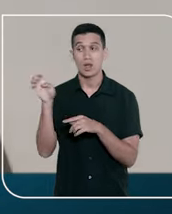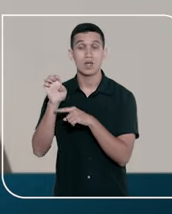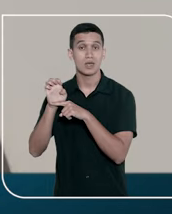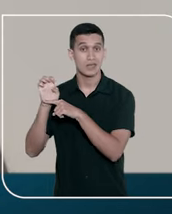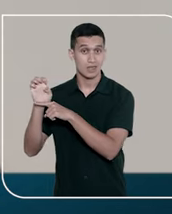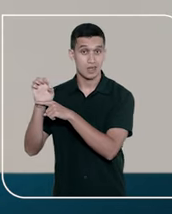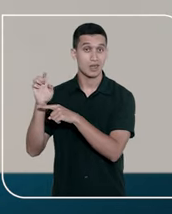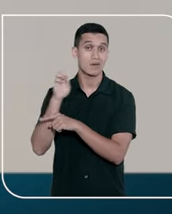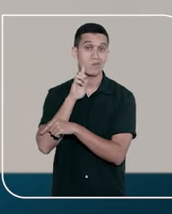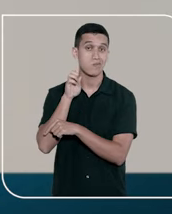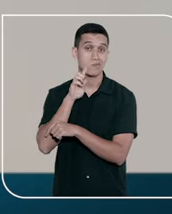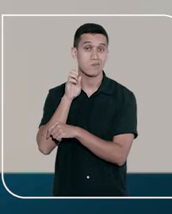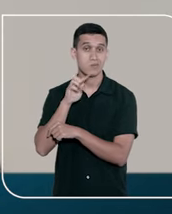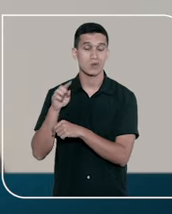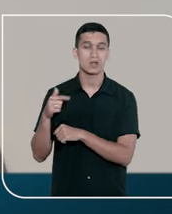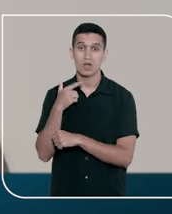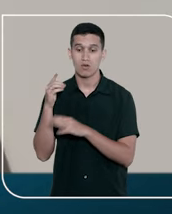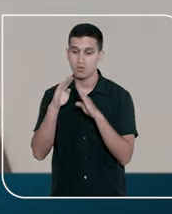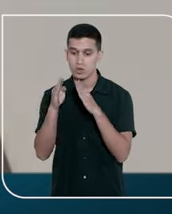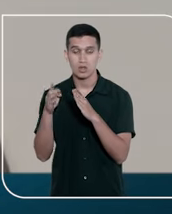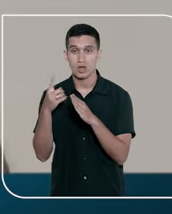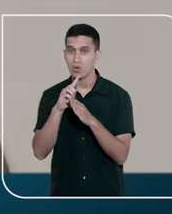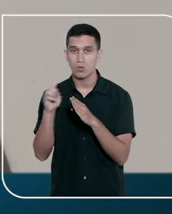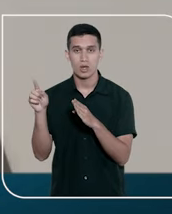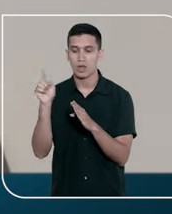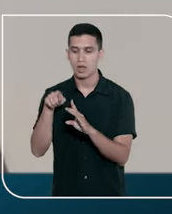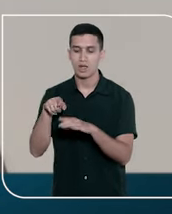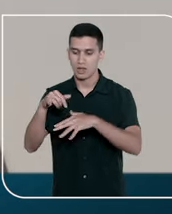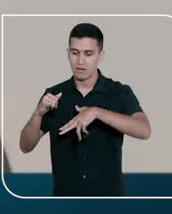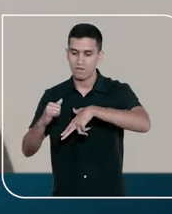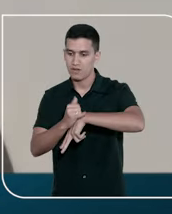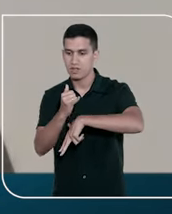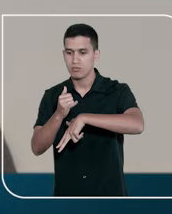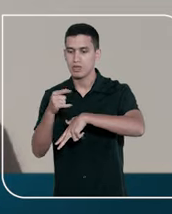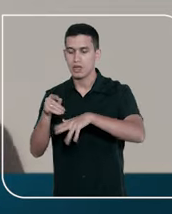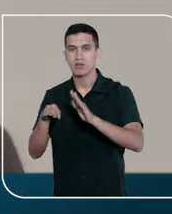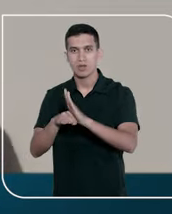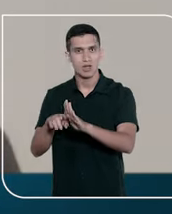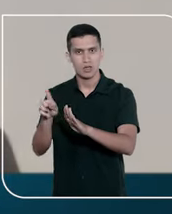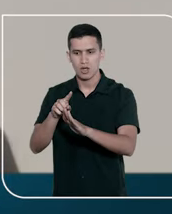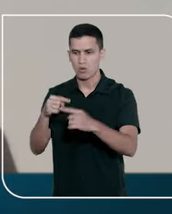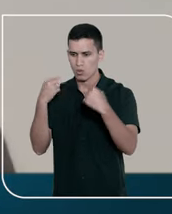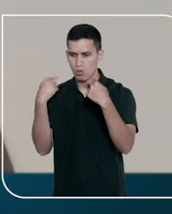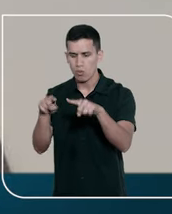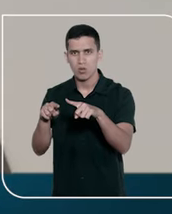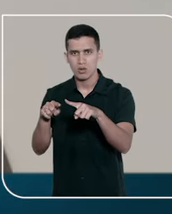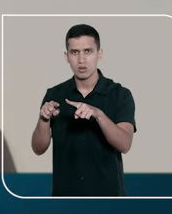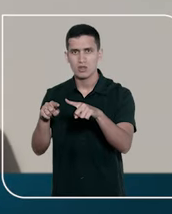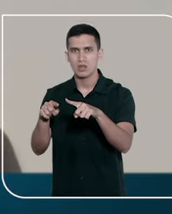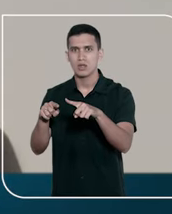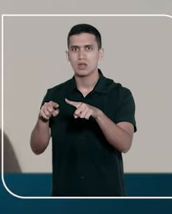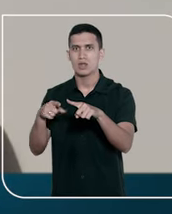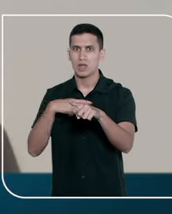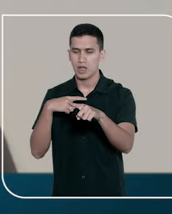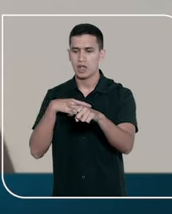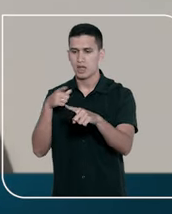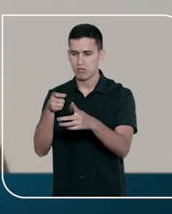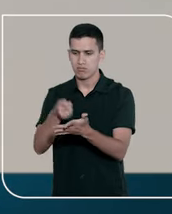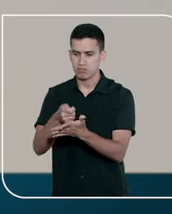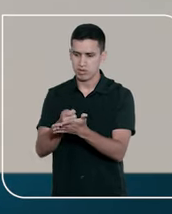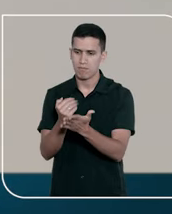cujo objetivo não é reparar a vítima. O objetivo é punir a vítima, é pagar algo a mais do que o dano